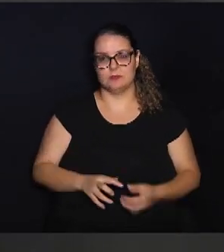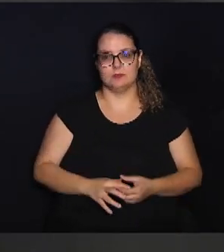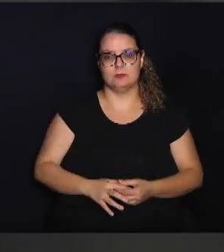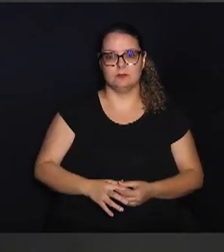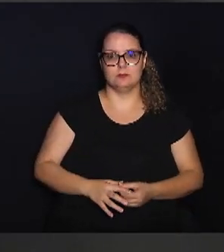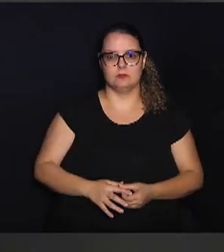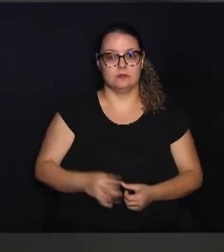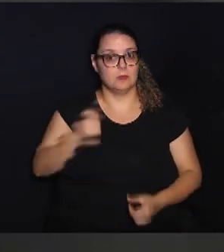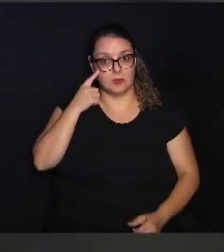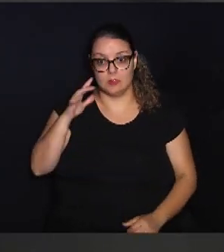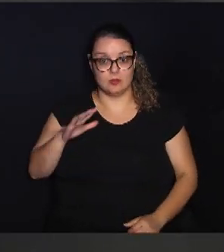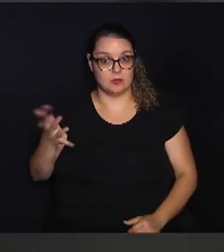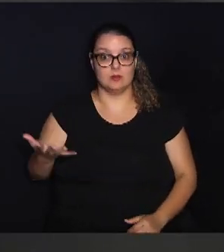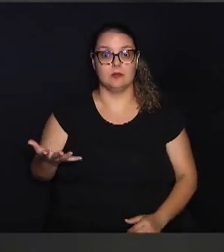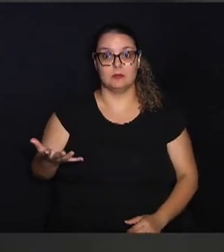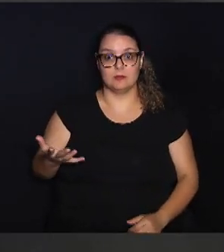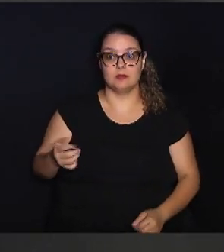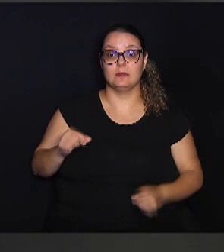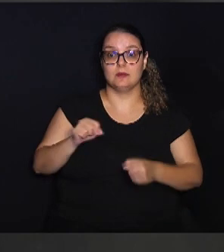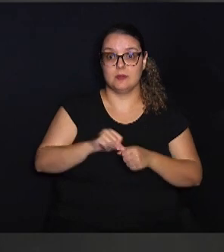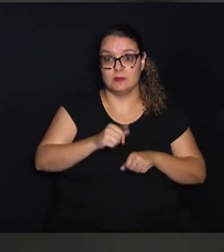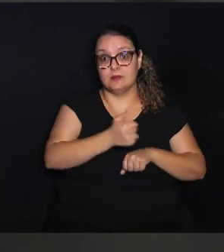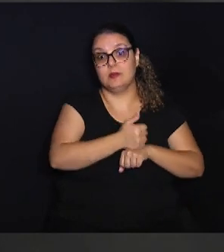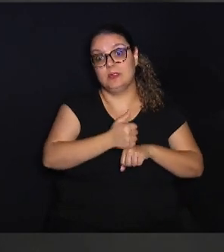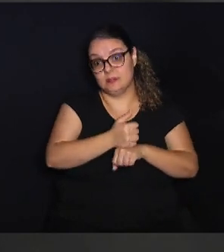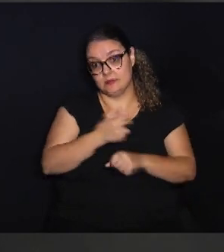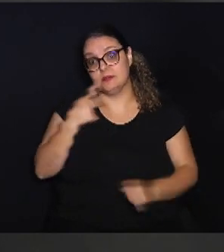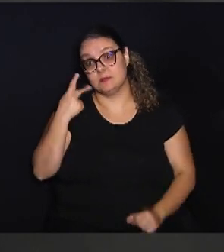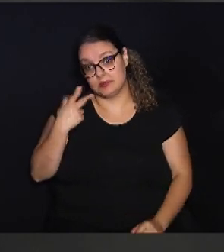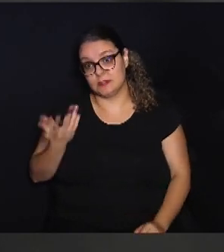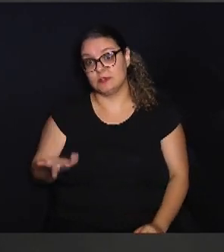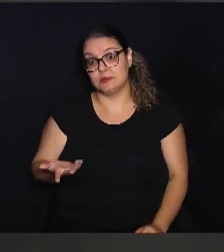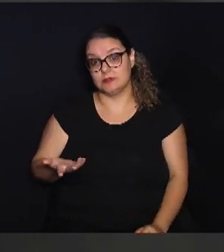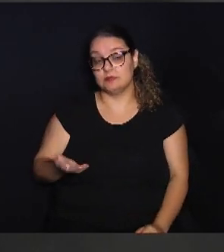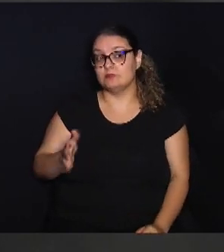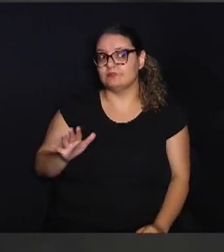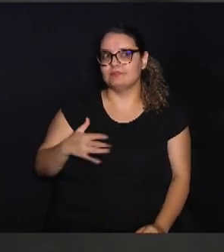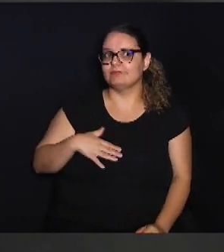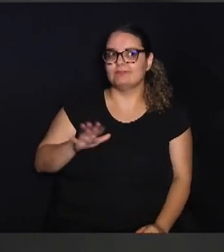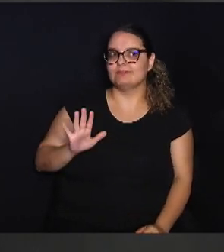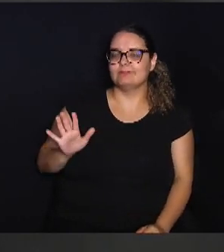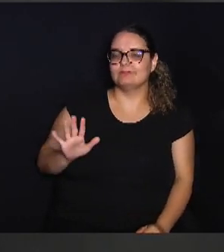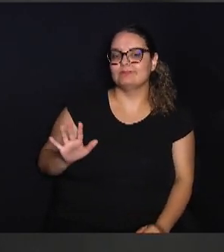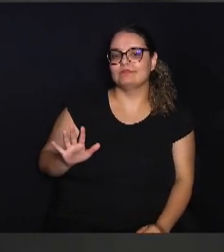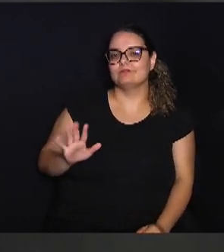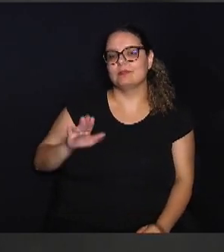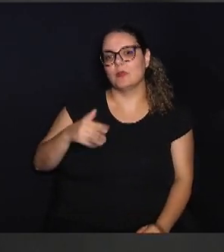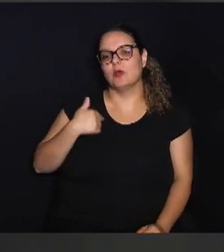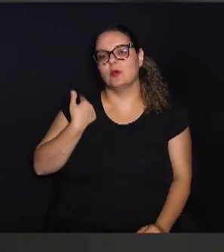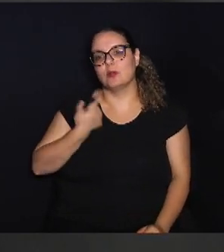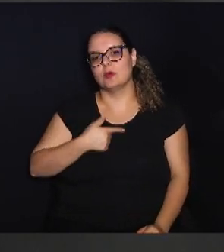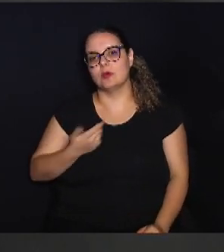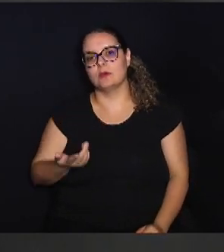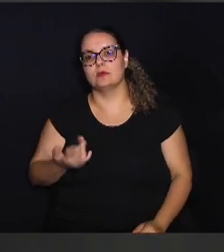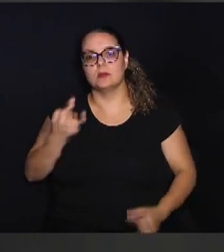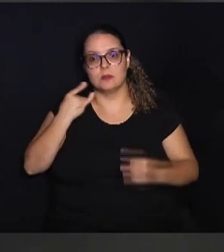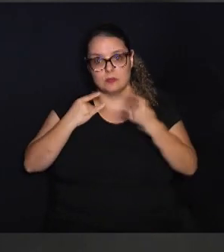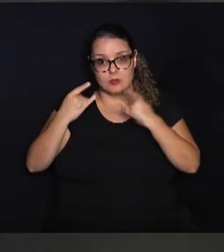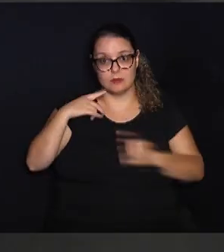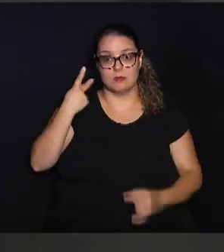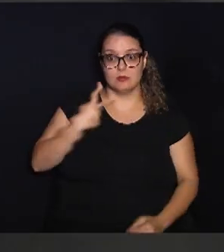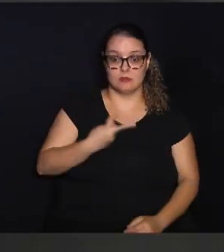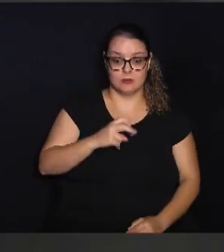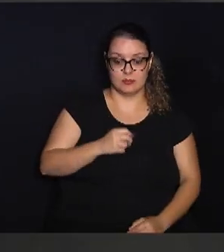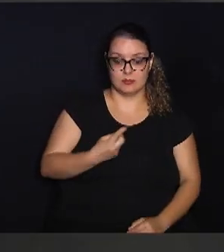É o ideal, porque aí você vai fazer carreira na política, né? Mas não, quando eu comecei a me interessar por política em 2015,